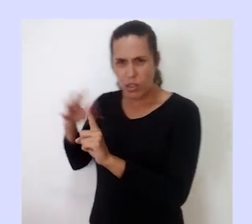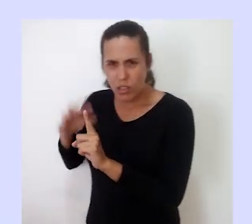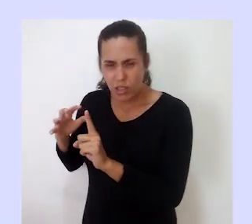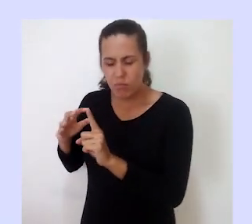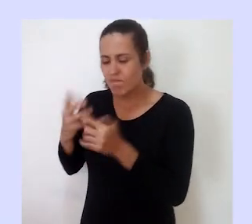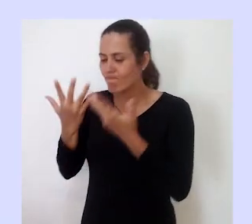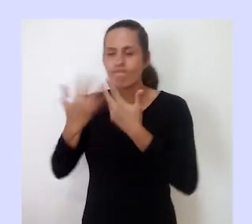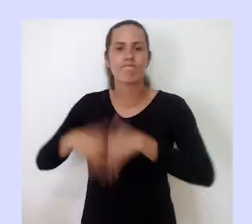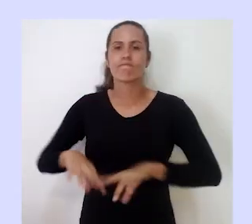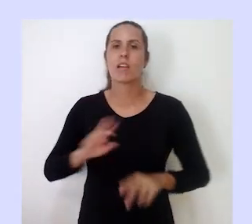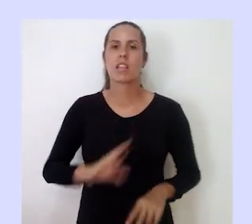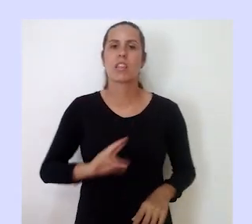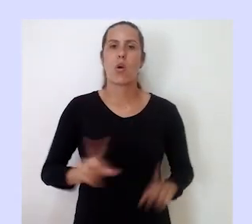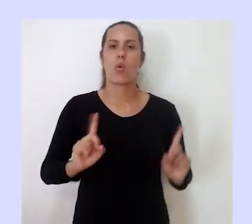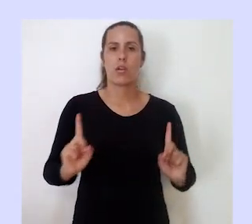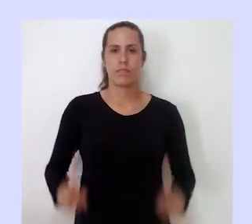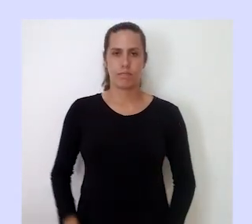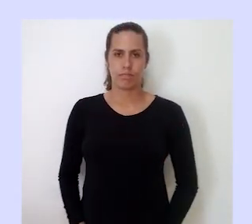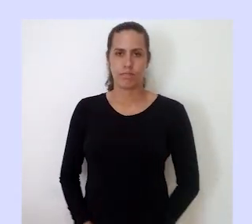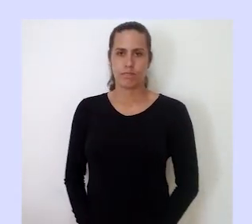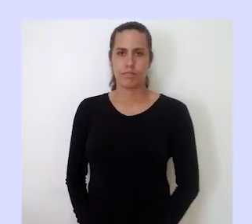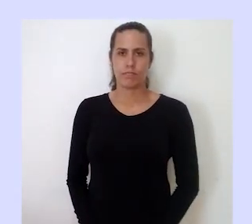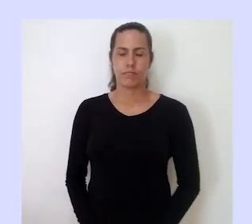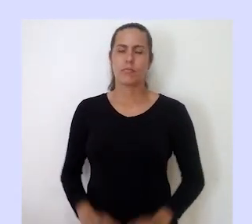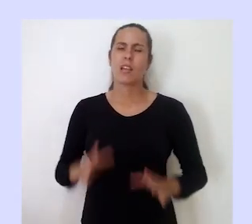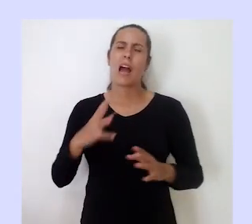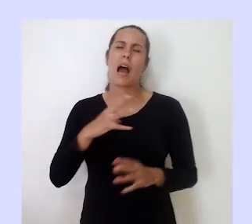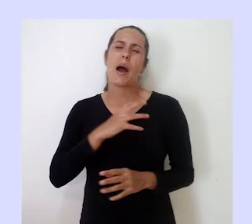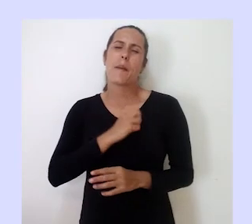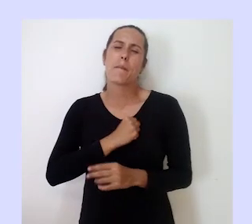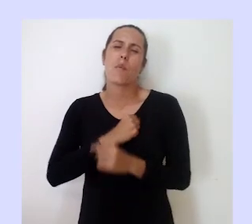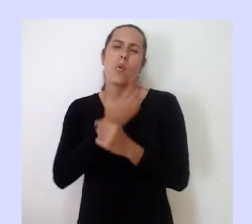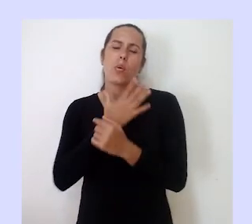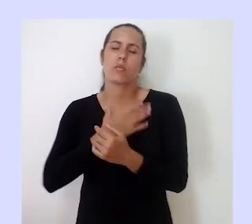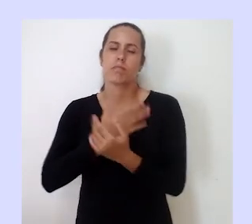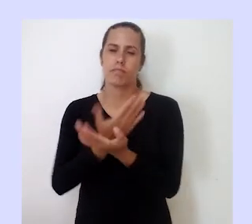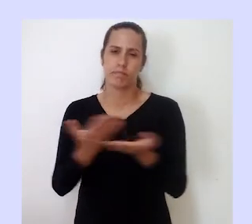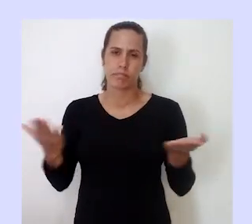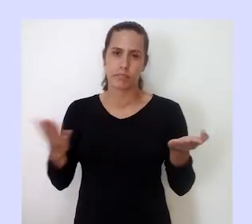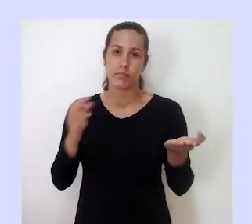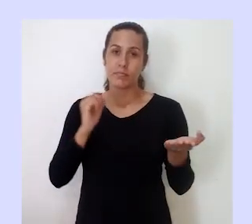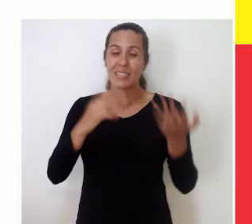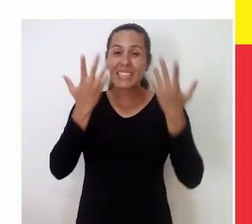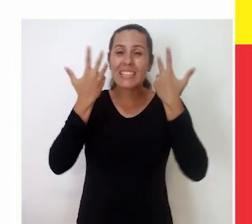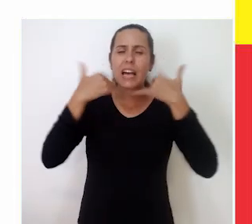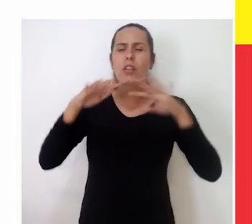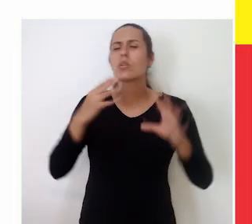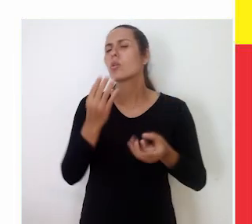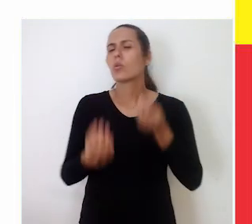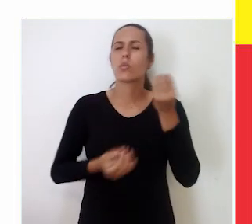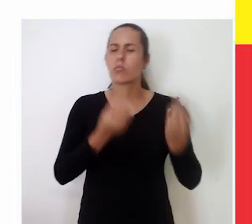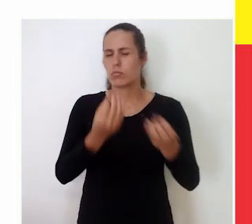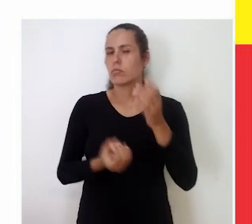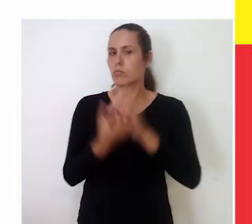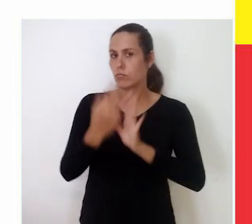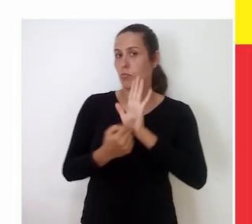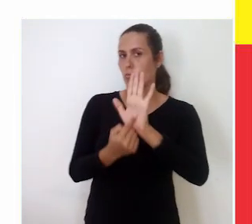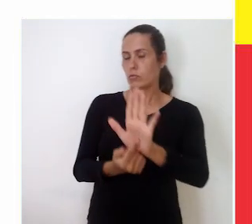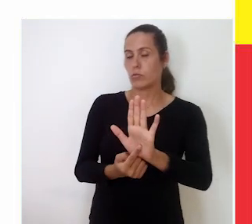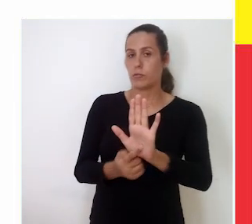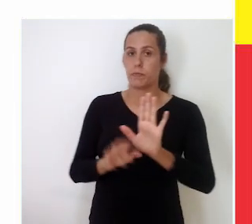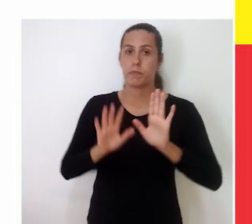natural. Só é natural, amores meus, quando ocorre dessa forma. Olha só.